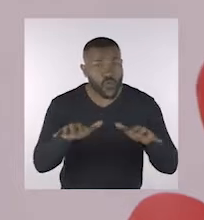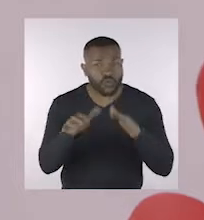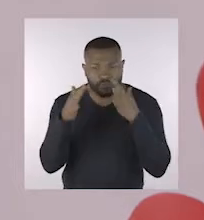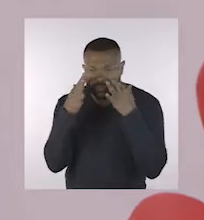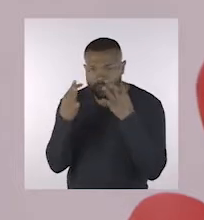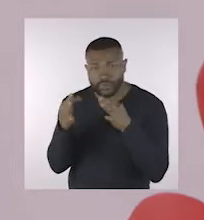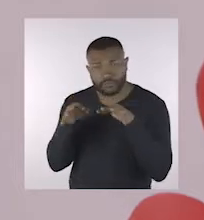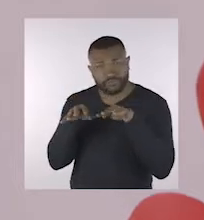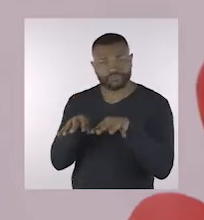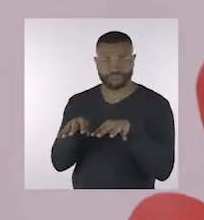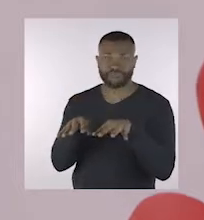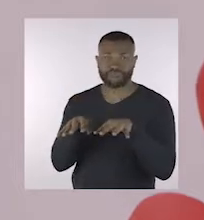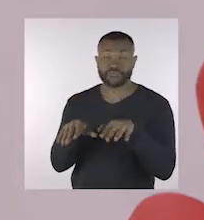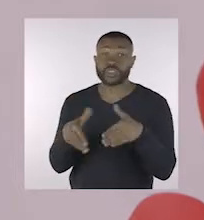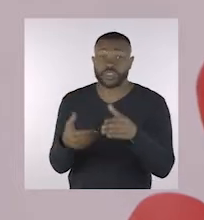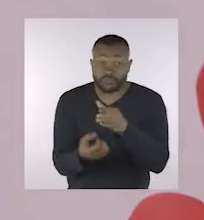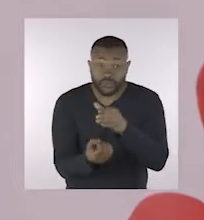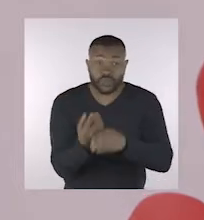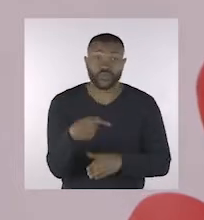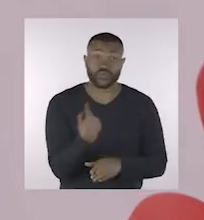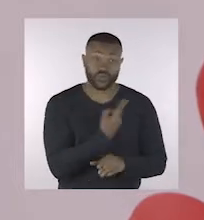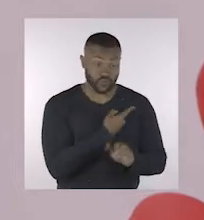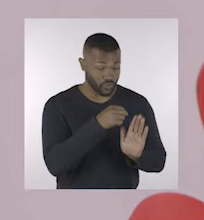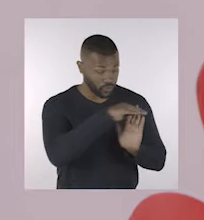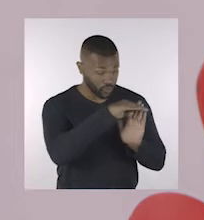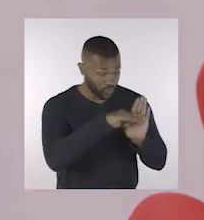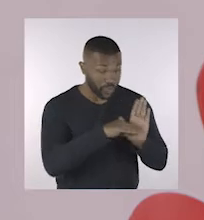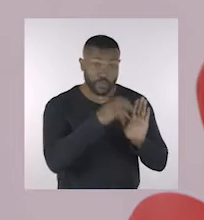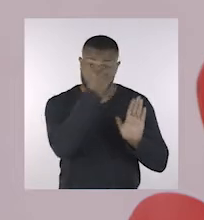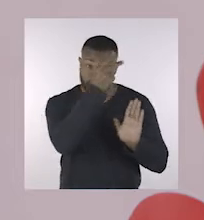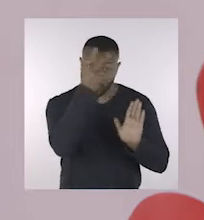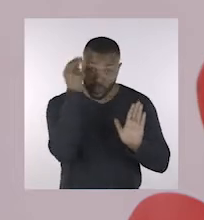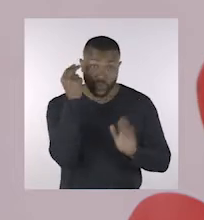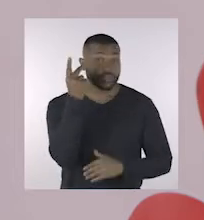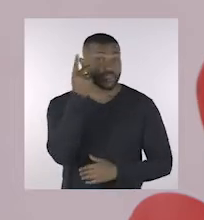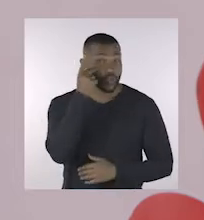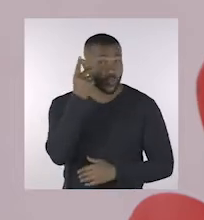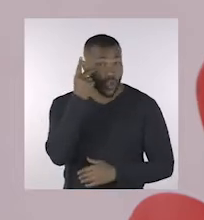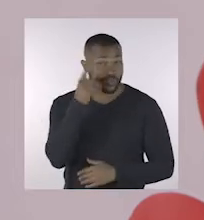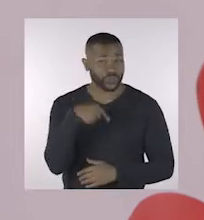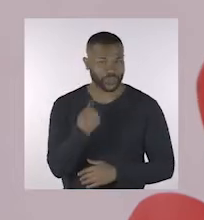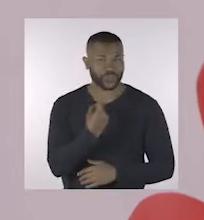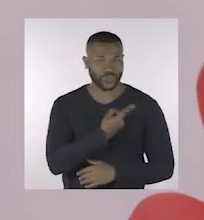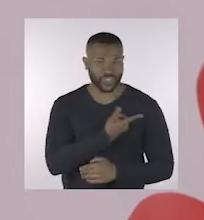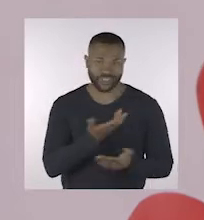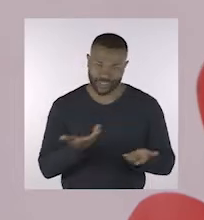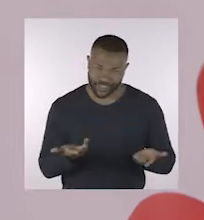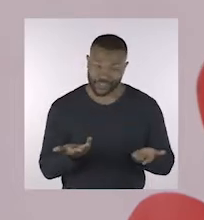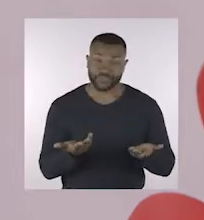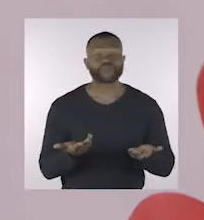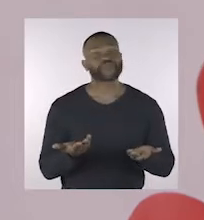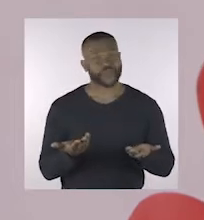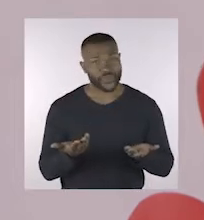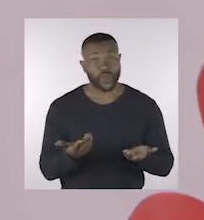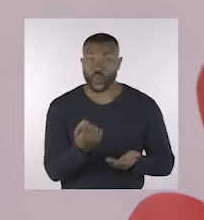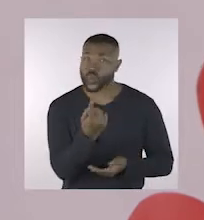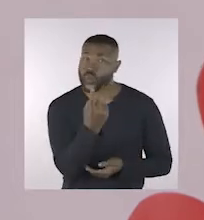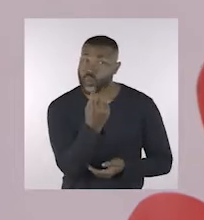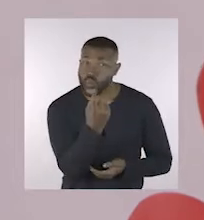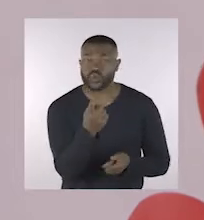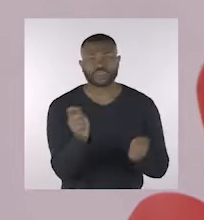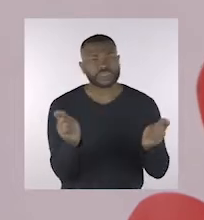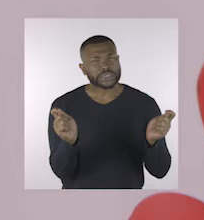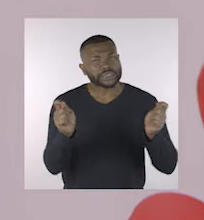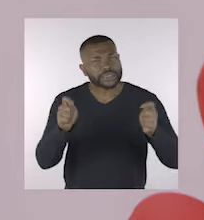povo foi com esse espírito que criamos o nosso programa de governo SP Da gente sem dúvida alguma